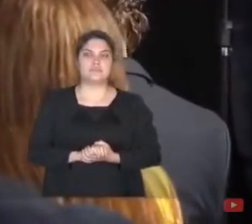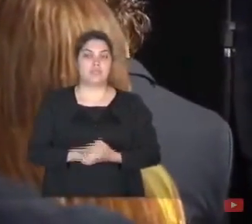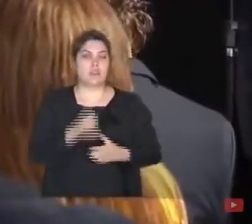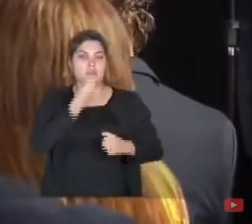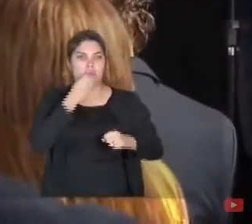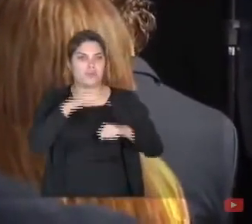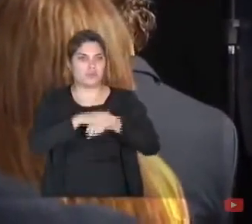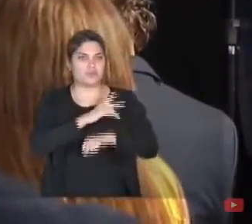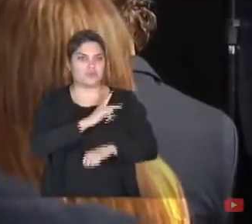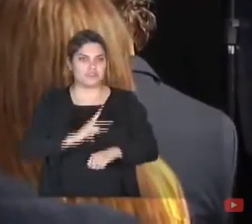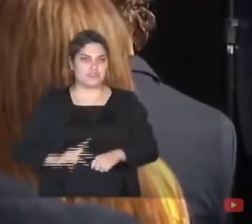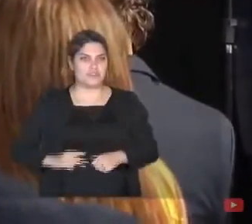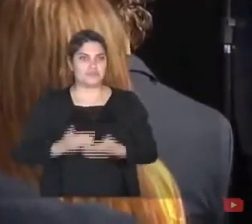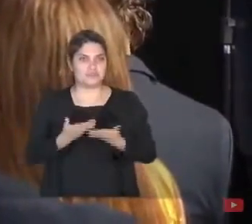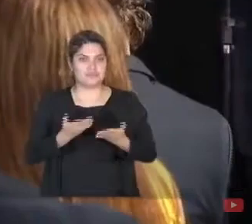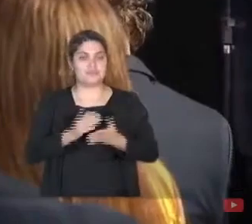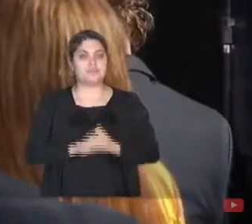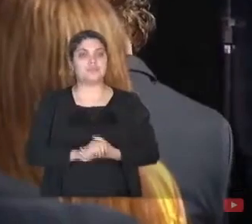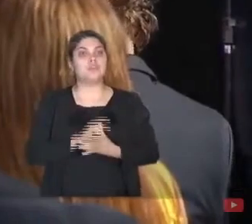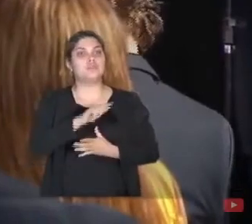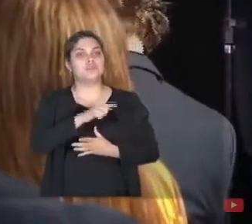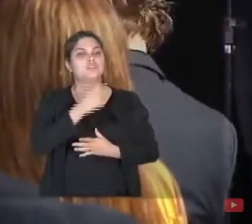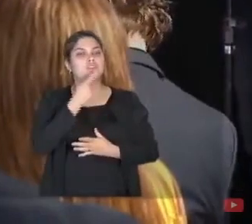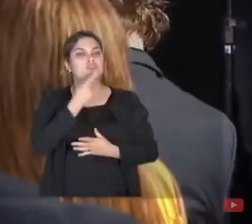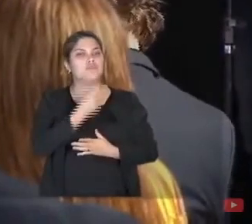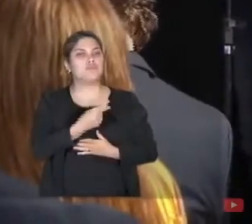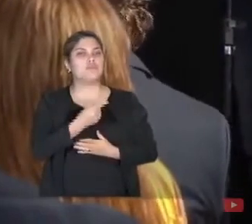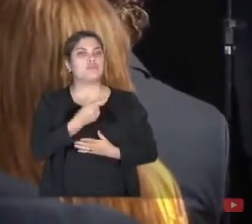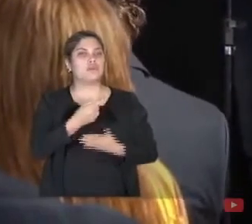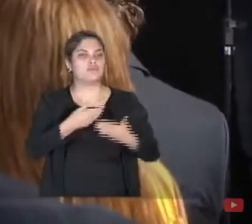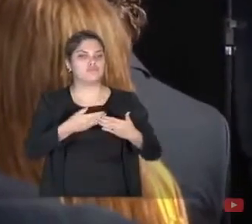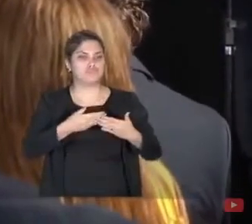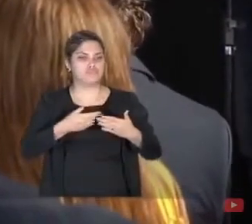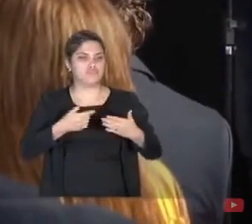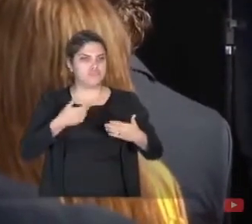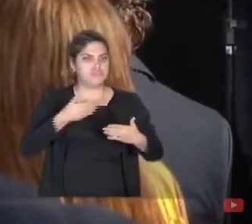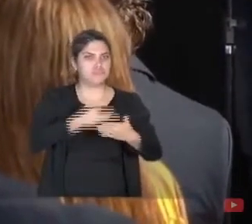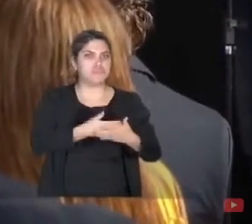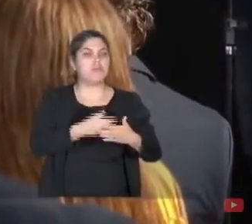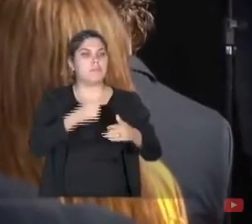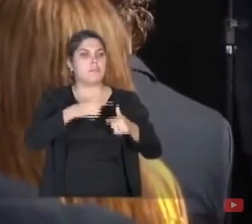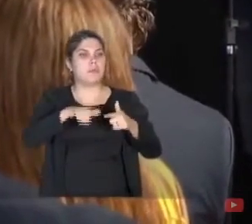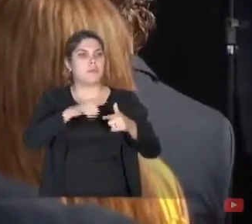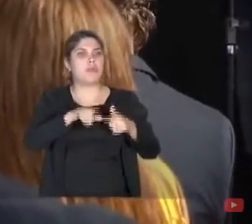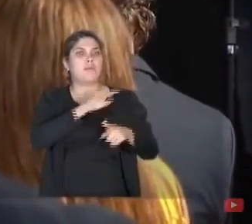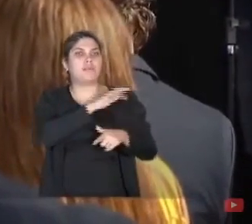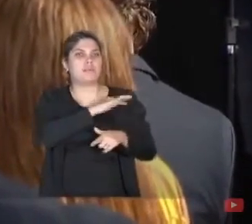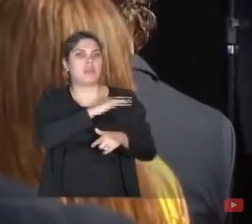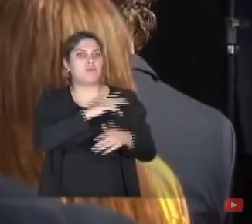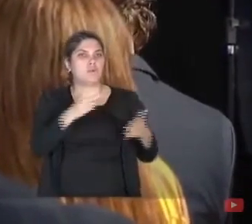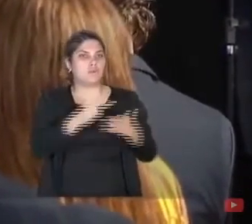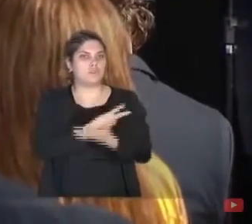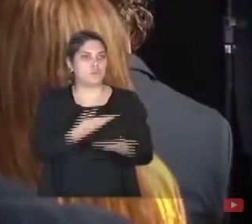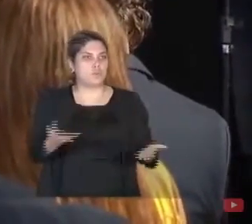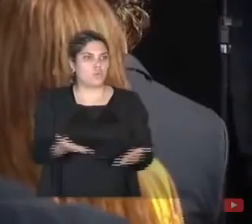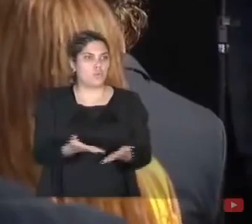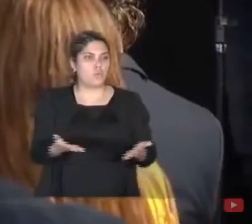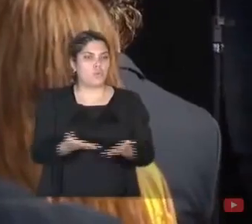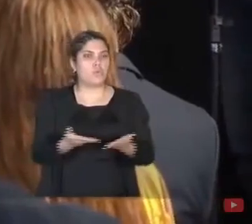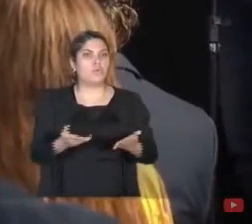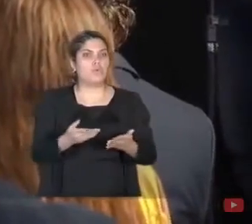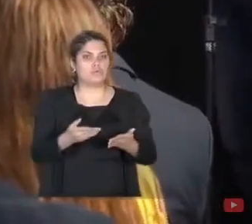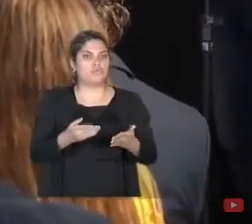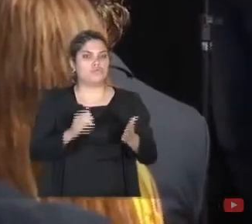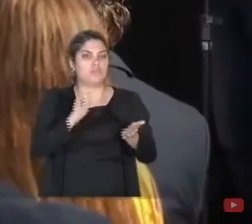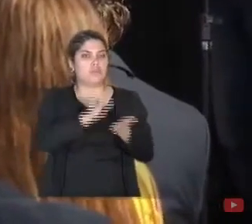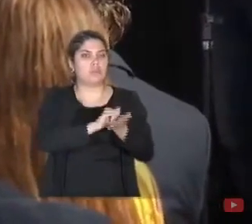Boa noite, presidente. O senhor falou há pouco que esses problemas técnicos que tiveram hoje no e-título,